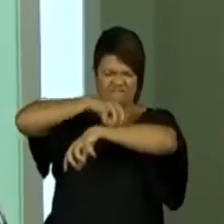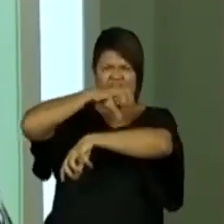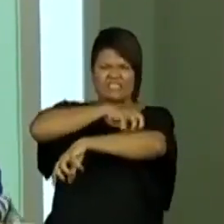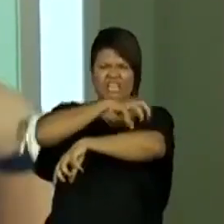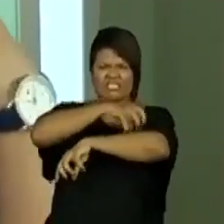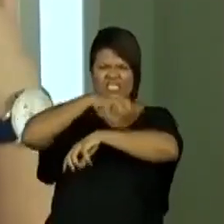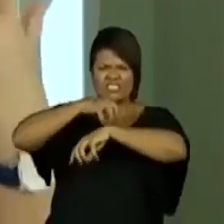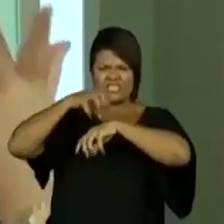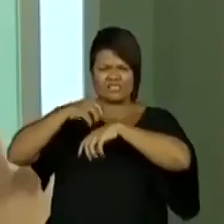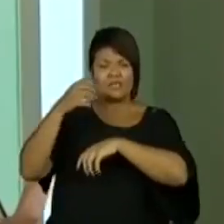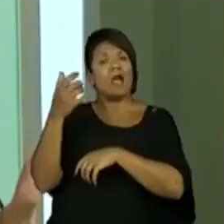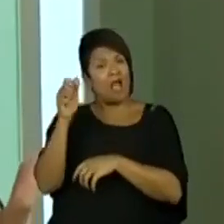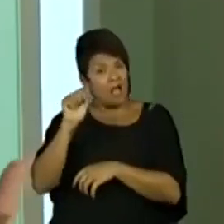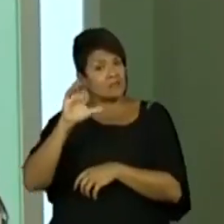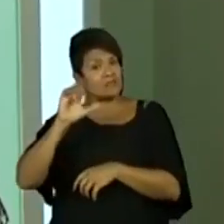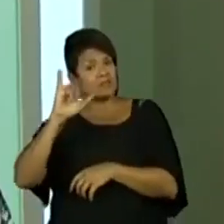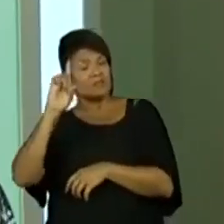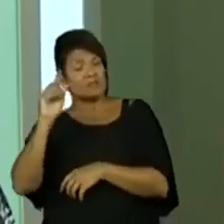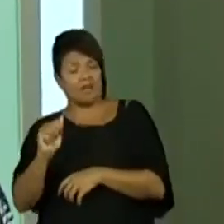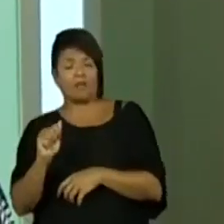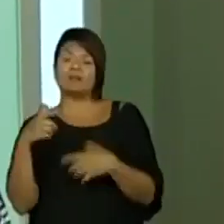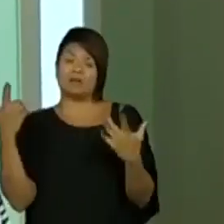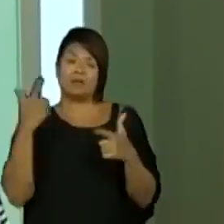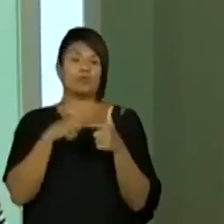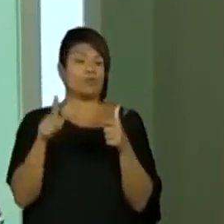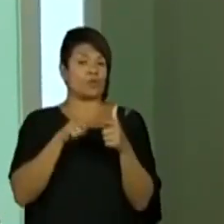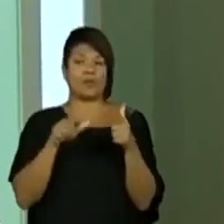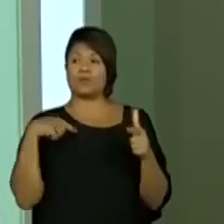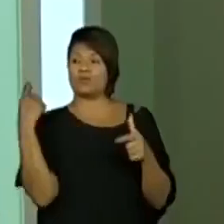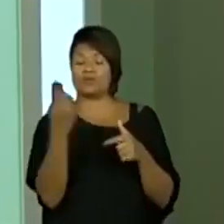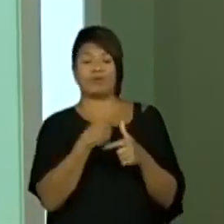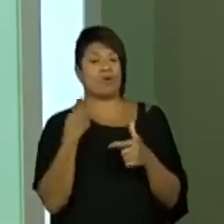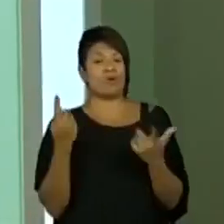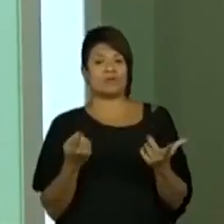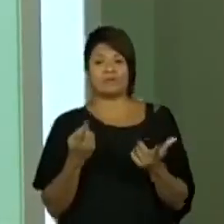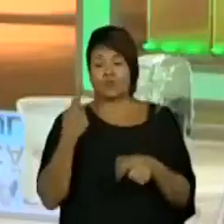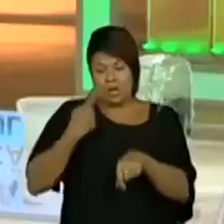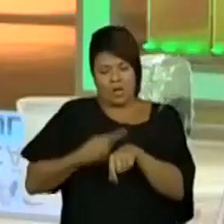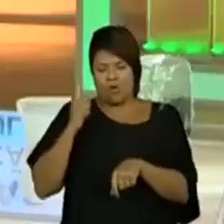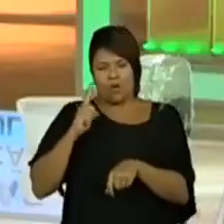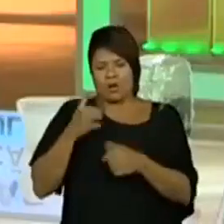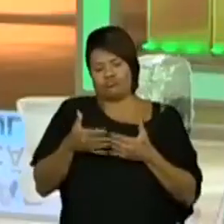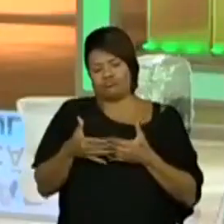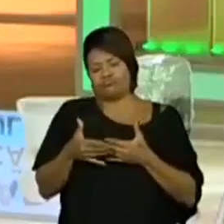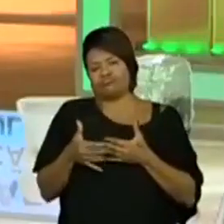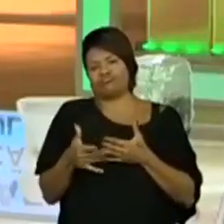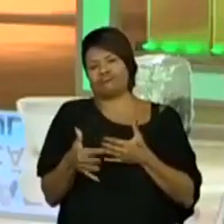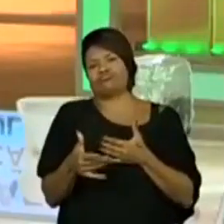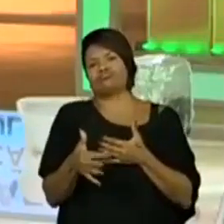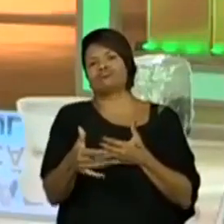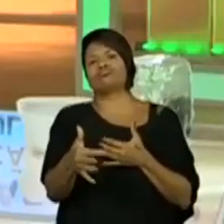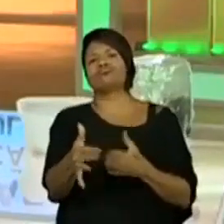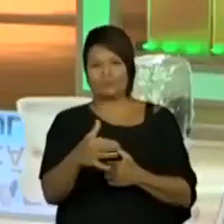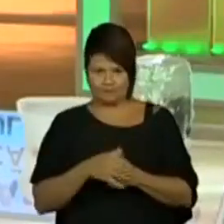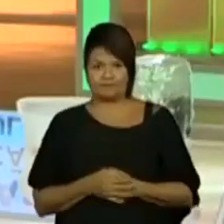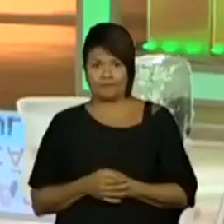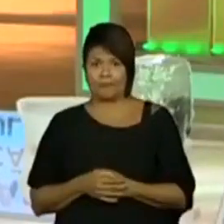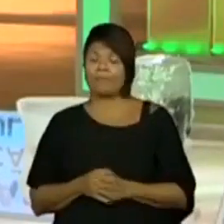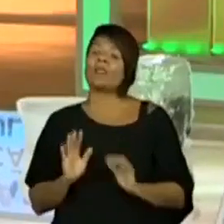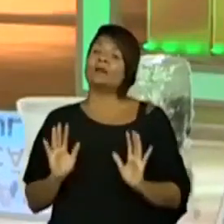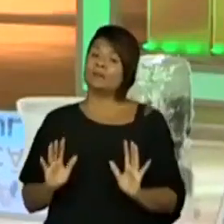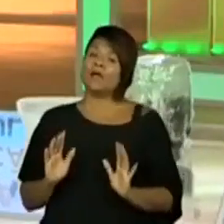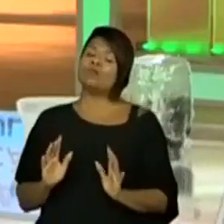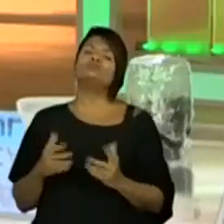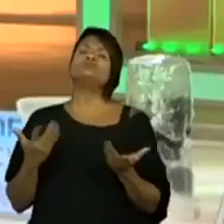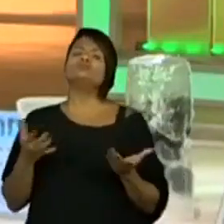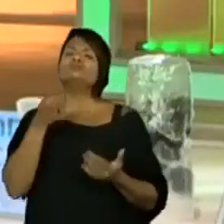nossa vida, para a vida de todos os seres vivos ao longo do tempo. Então, o que você acha de